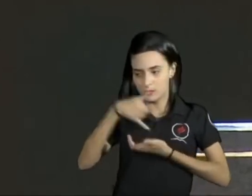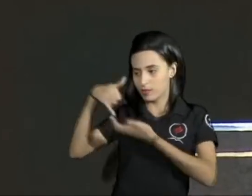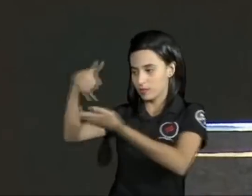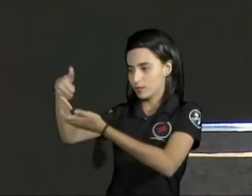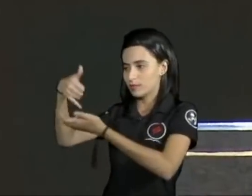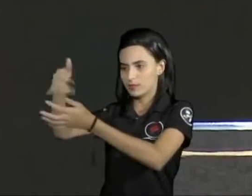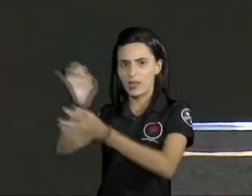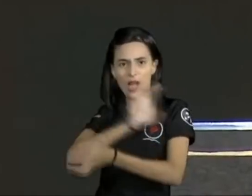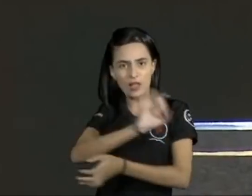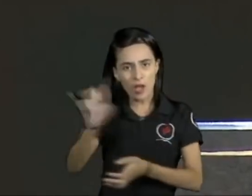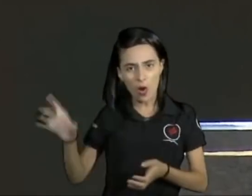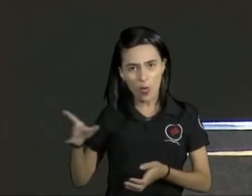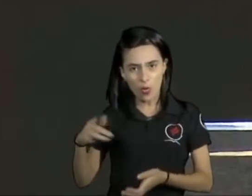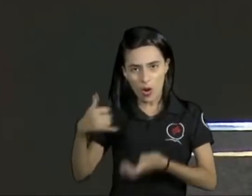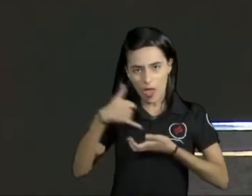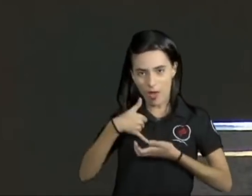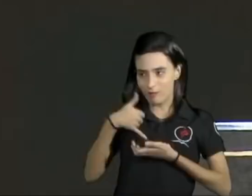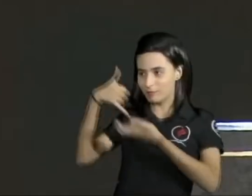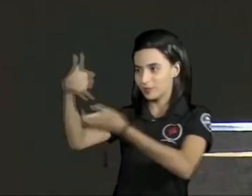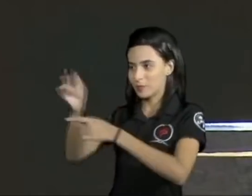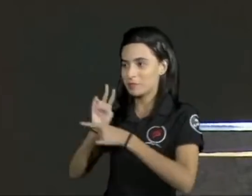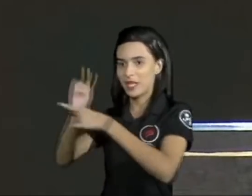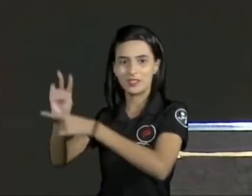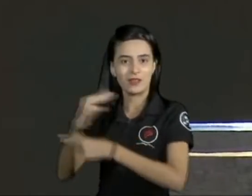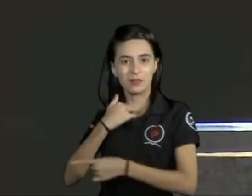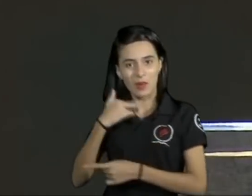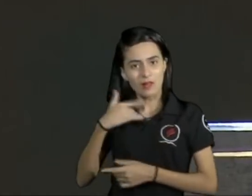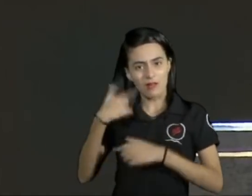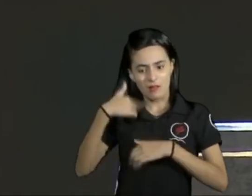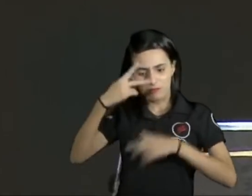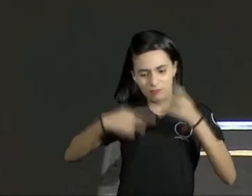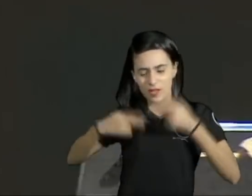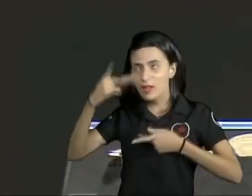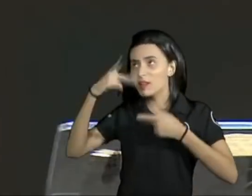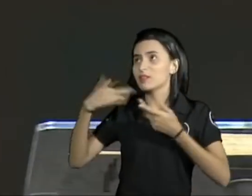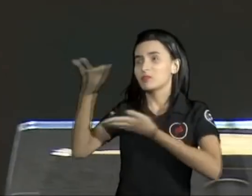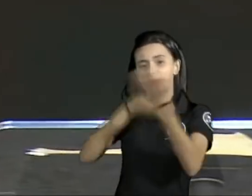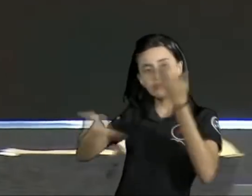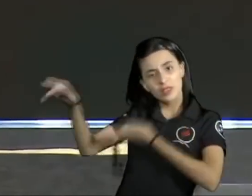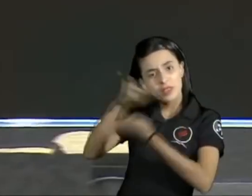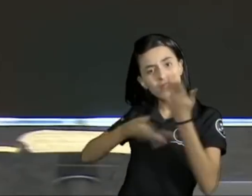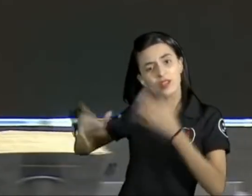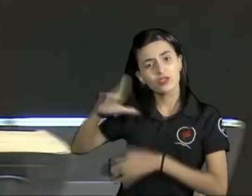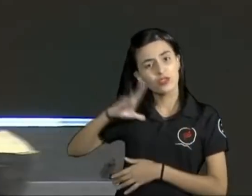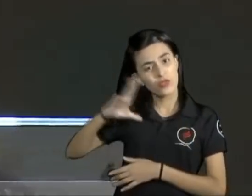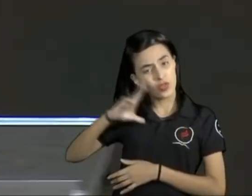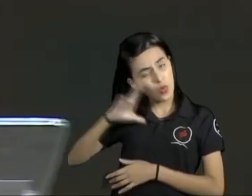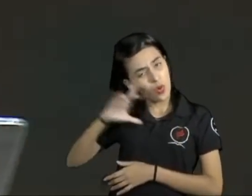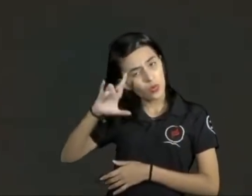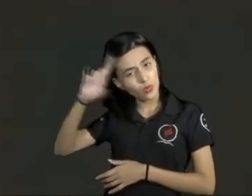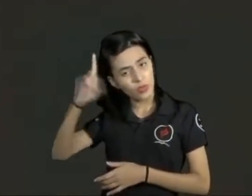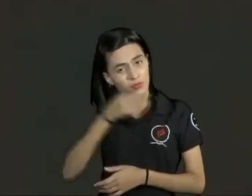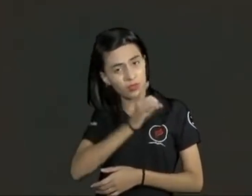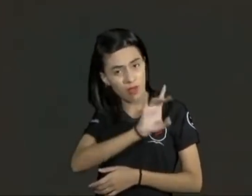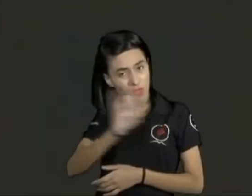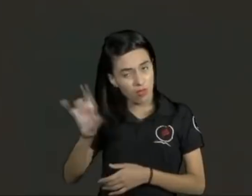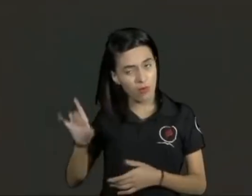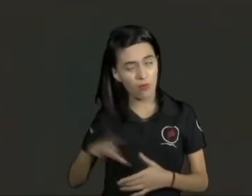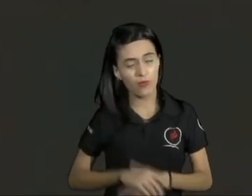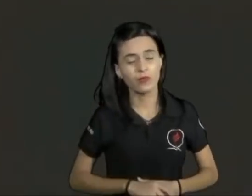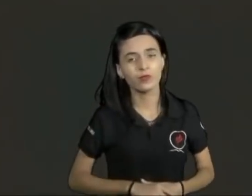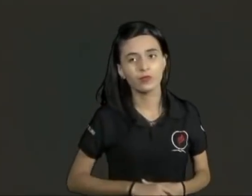azeite para o outro tá falando da individualidade da preparação do relacionamento individual de cada um